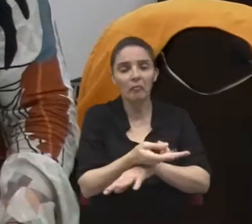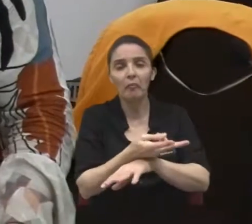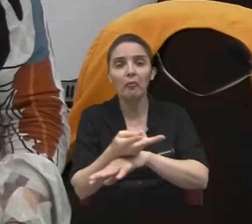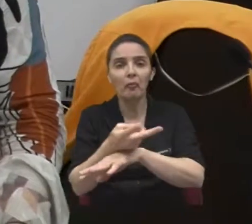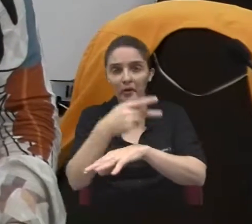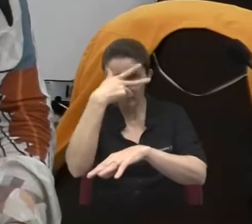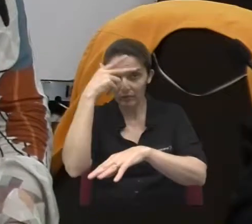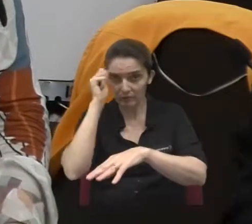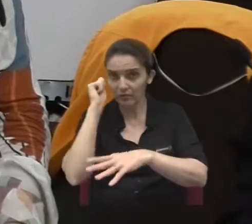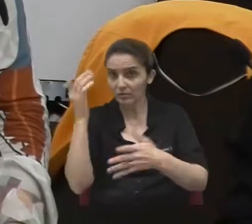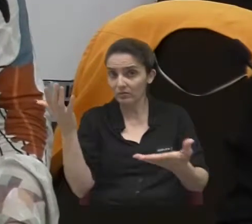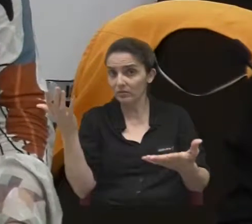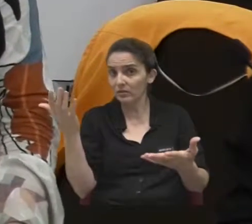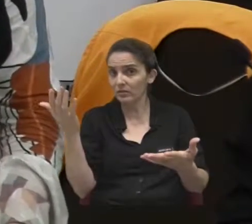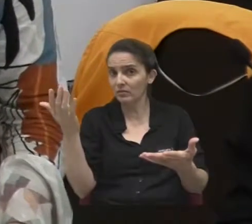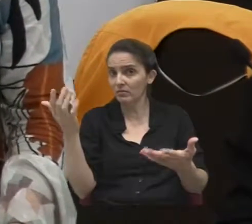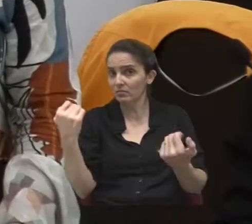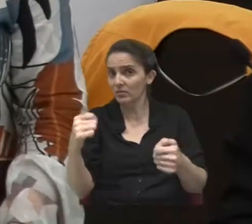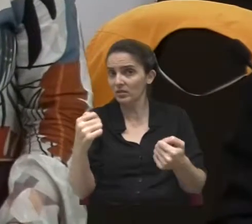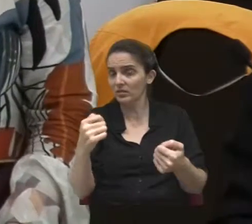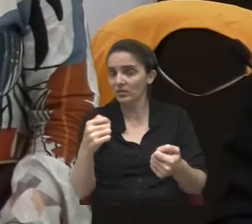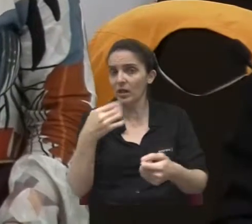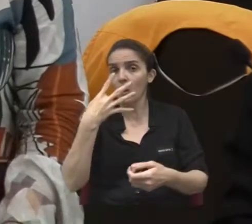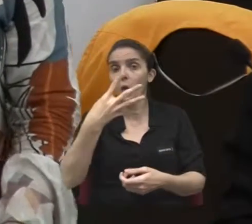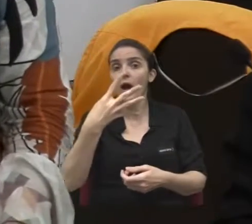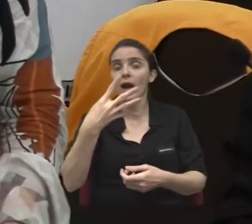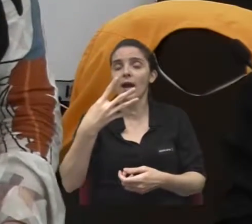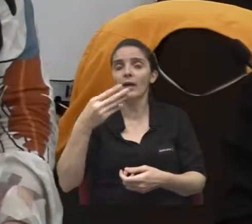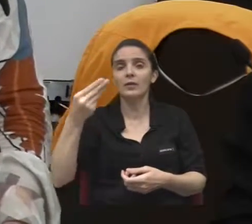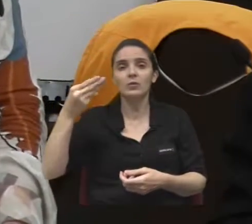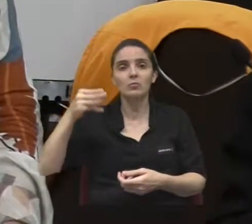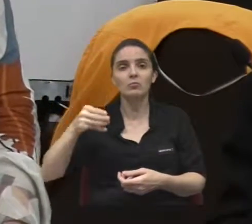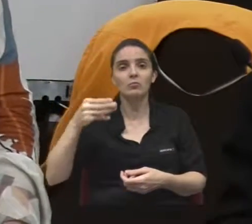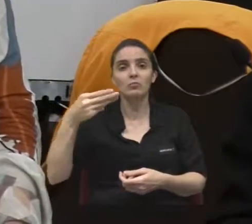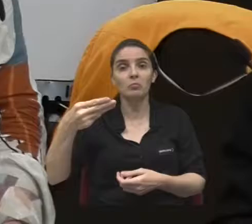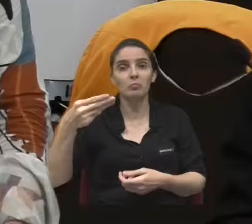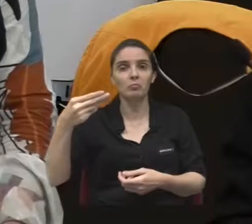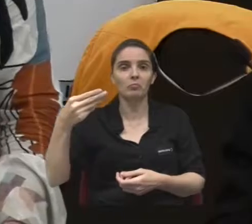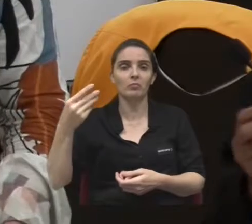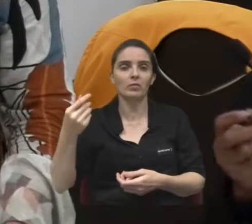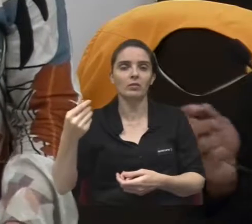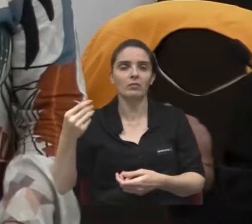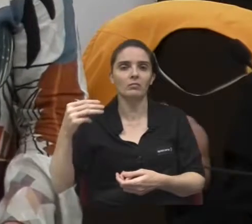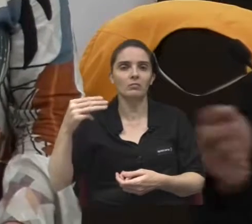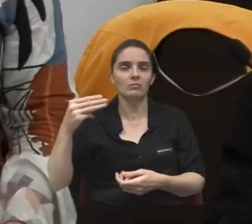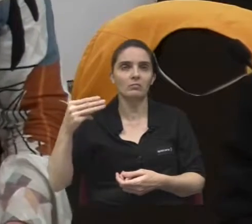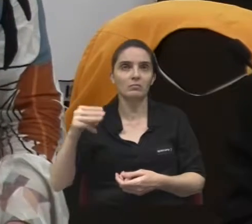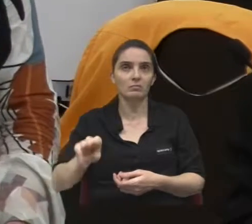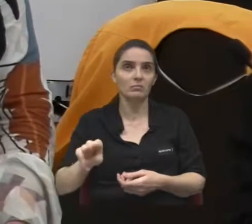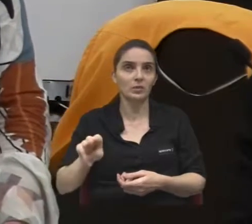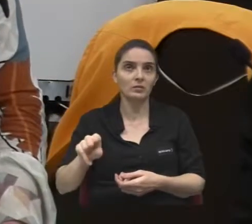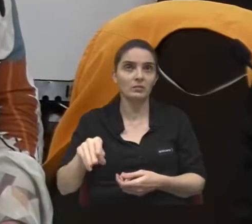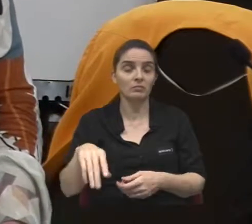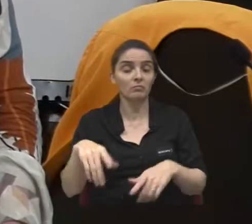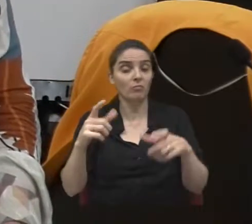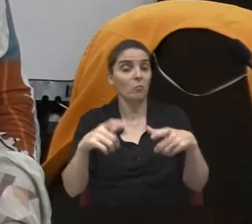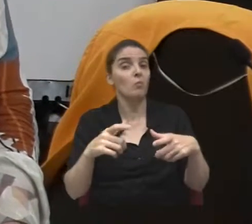isso. 4 milhões, vereador. Está em algum lugar lá, vereador. 4 milhões